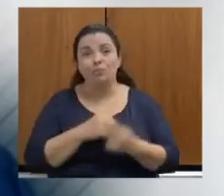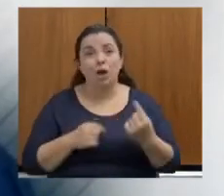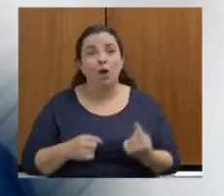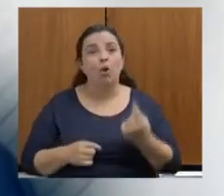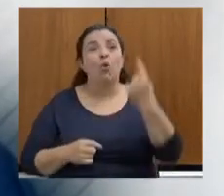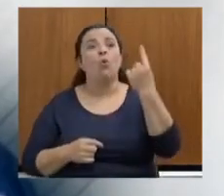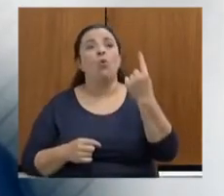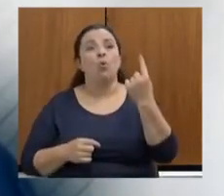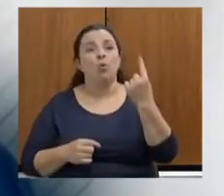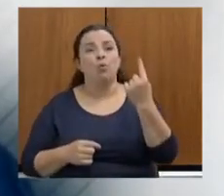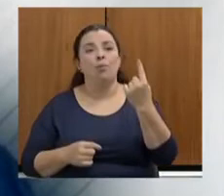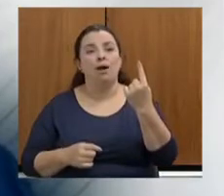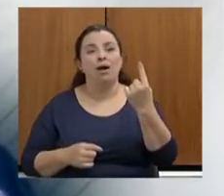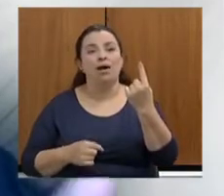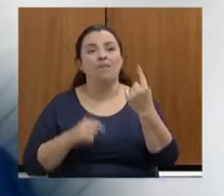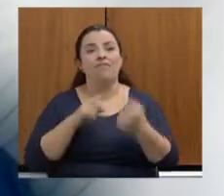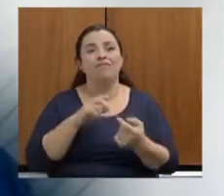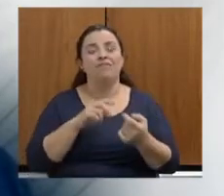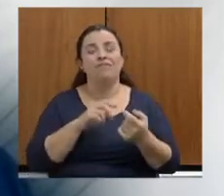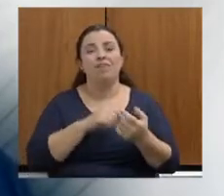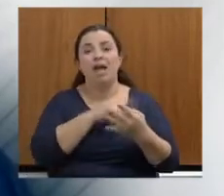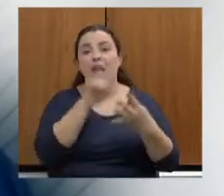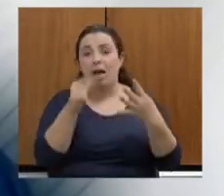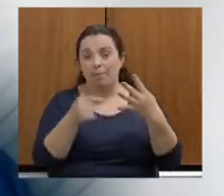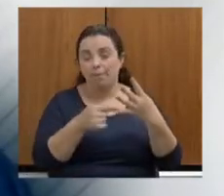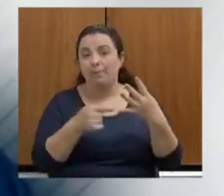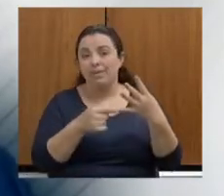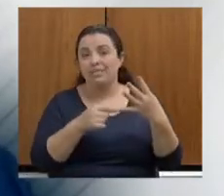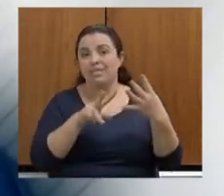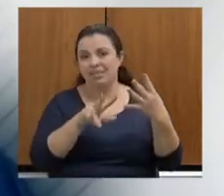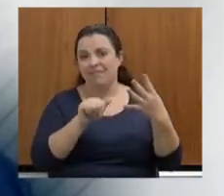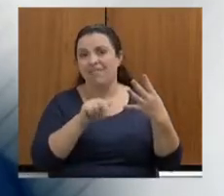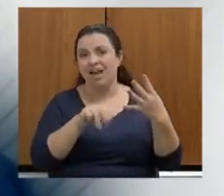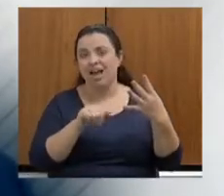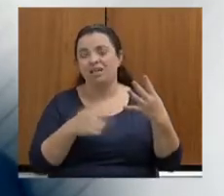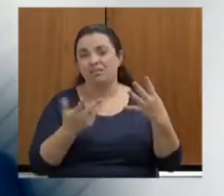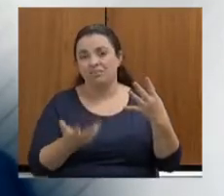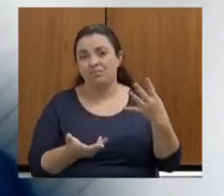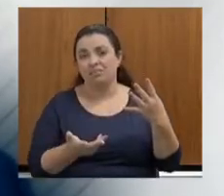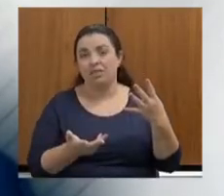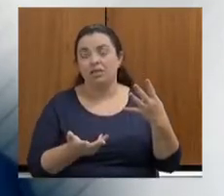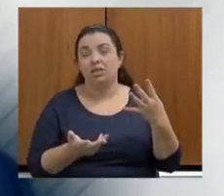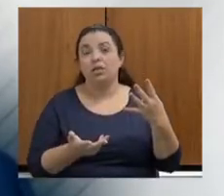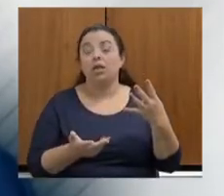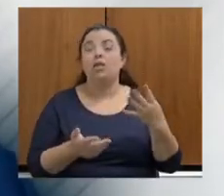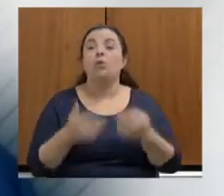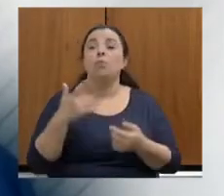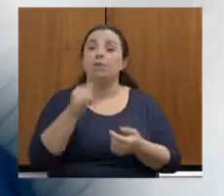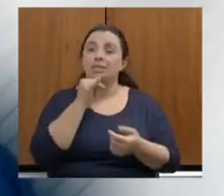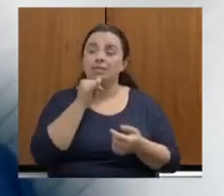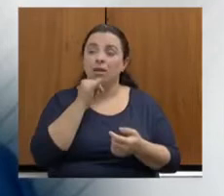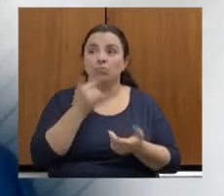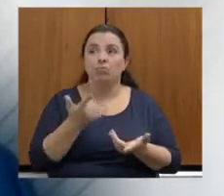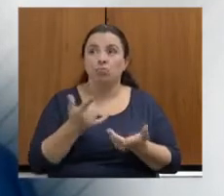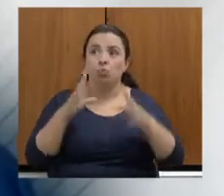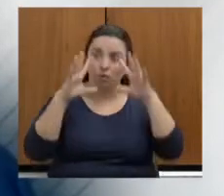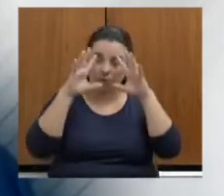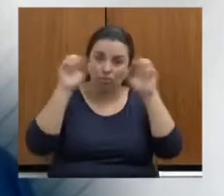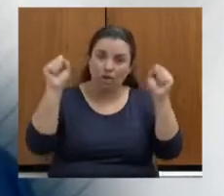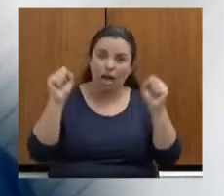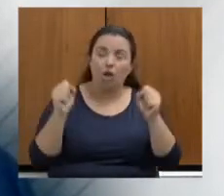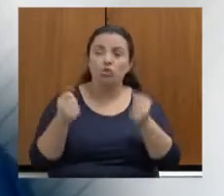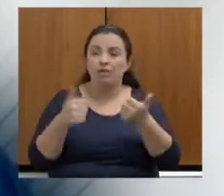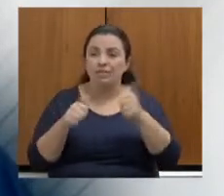com entre 60.000 e 70 mil processo por outro lado um tribunal de e visão Tribunal